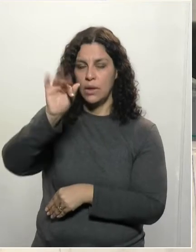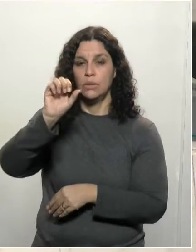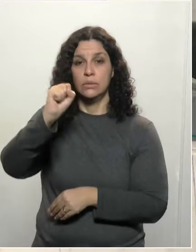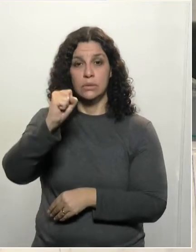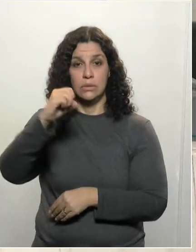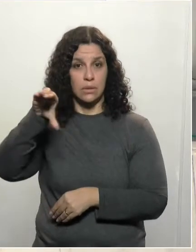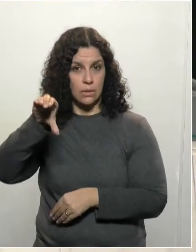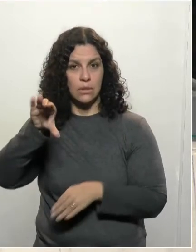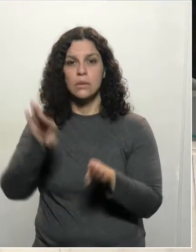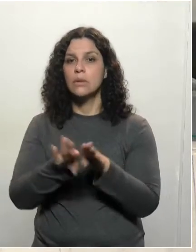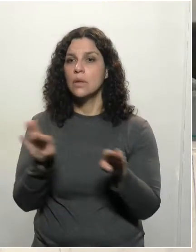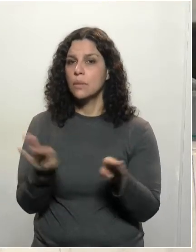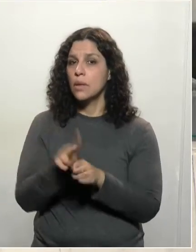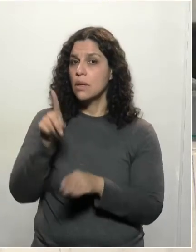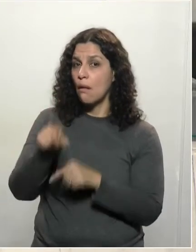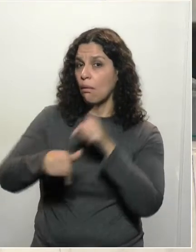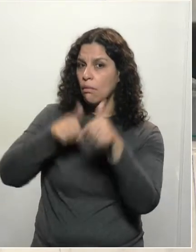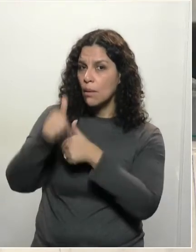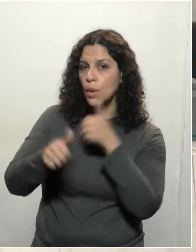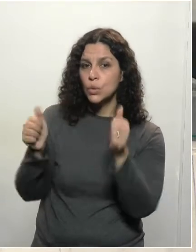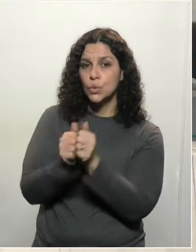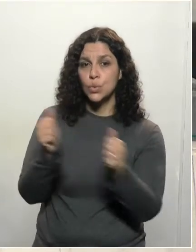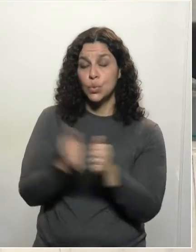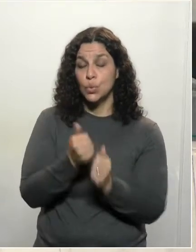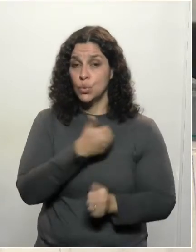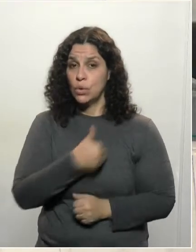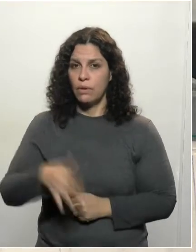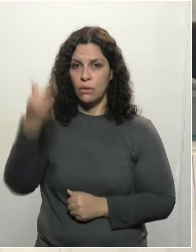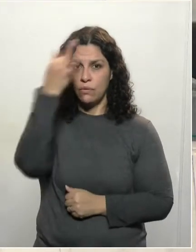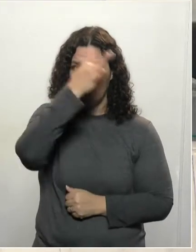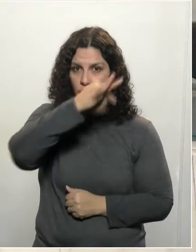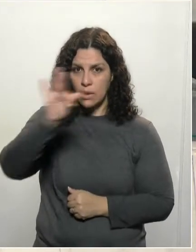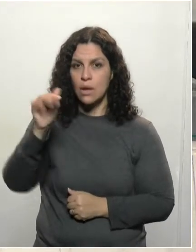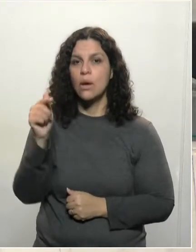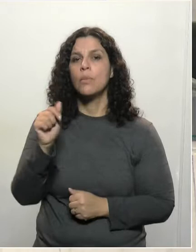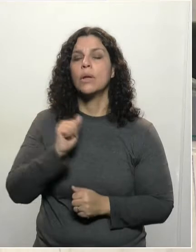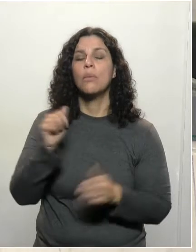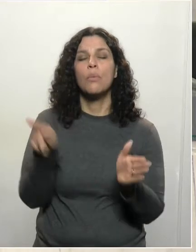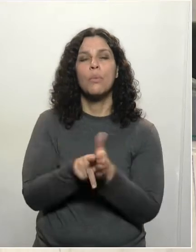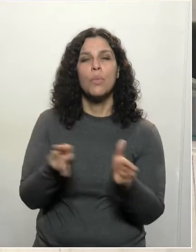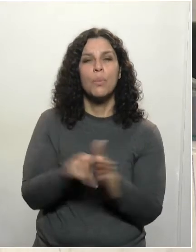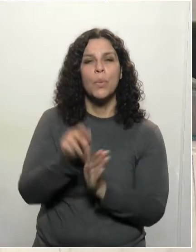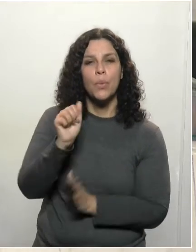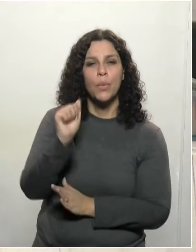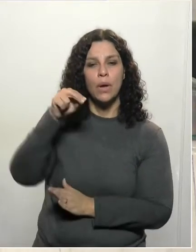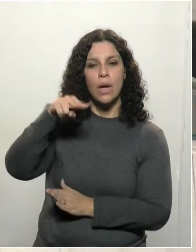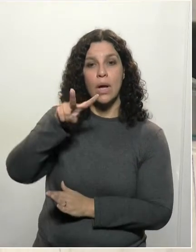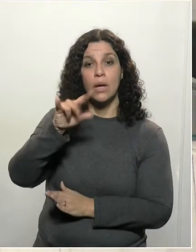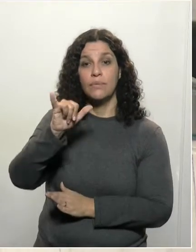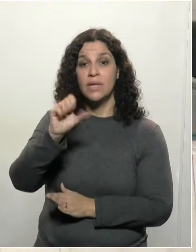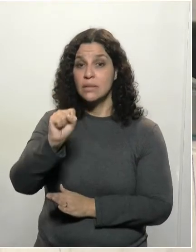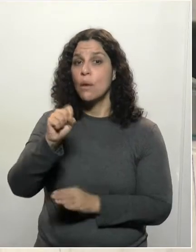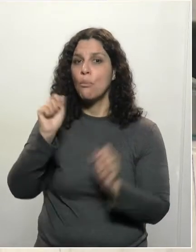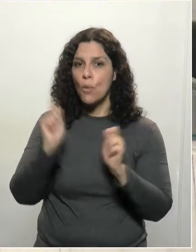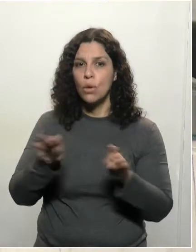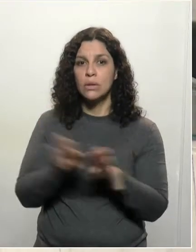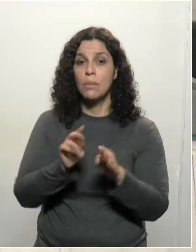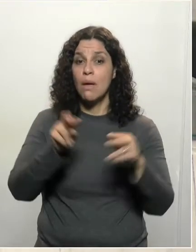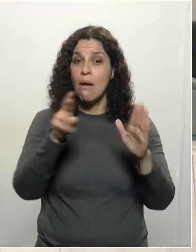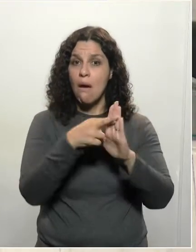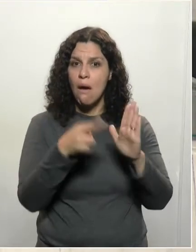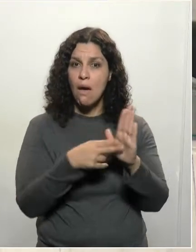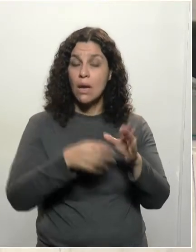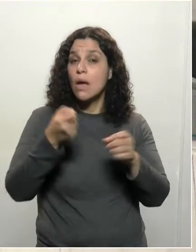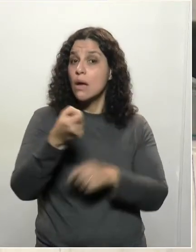Catarina, que trabalhou no governo federal para que a Anvisa talvez possa regulamentar a possibilidade de